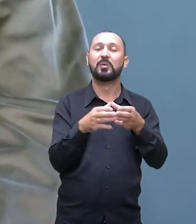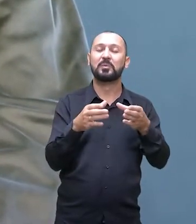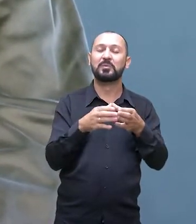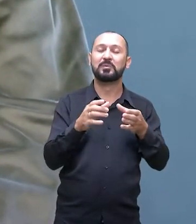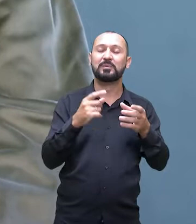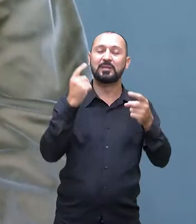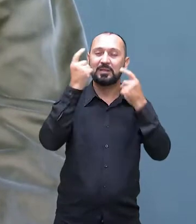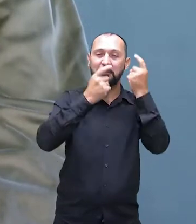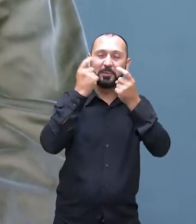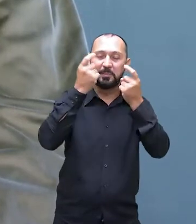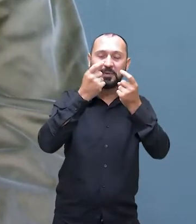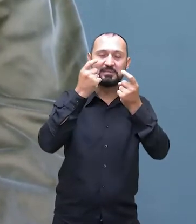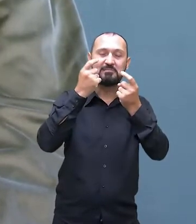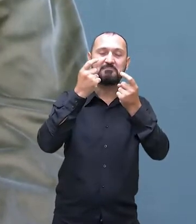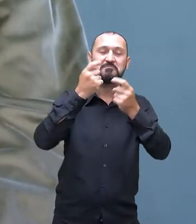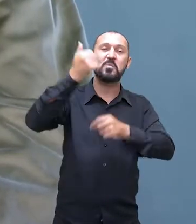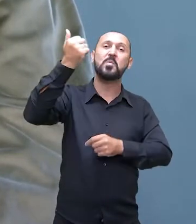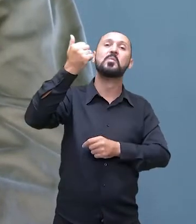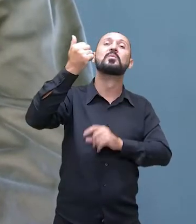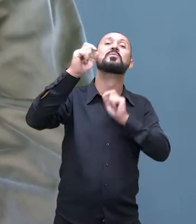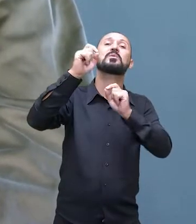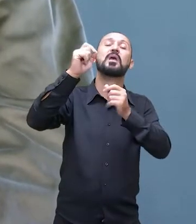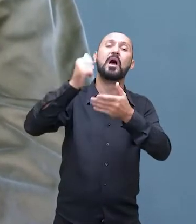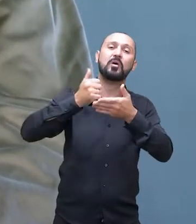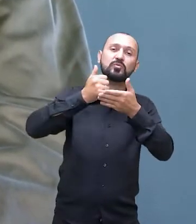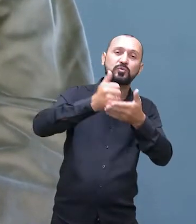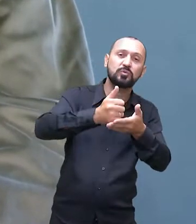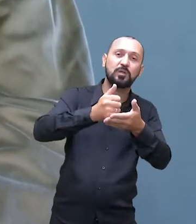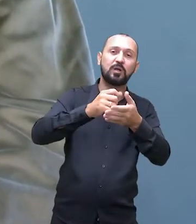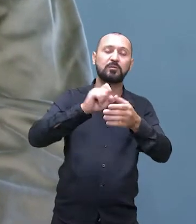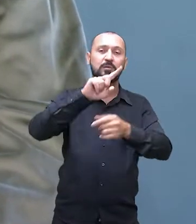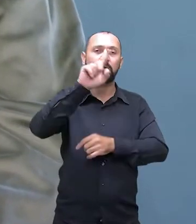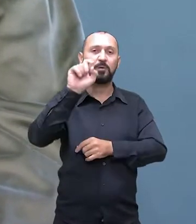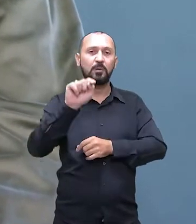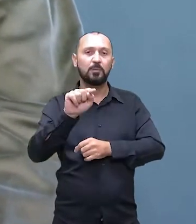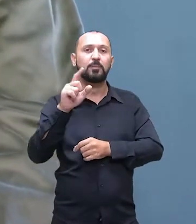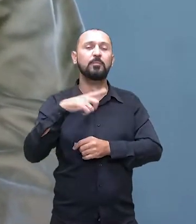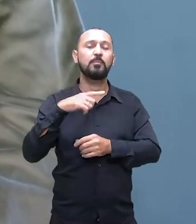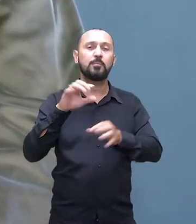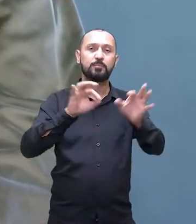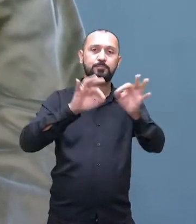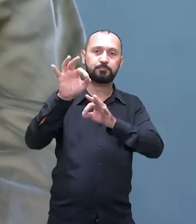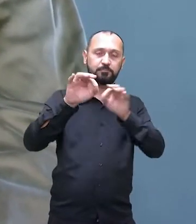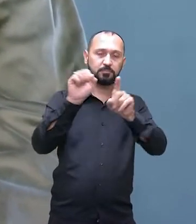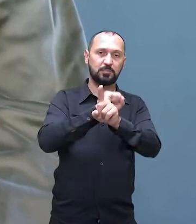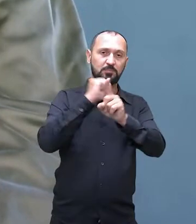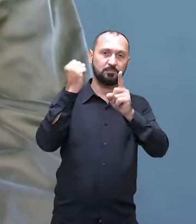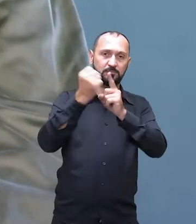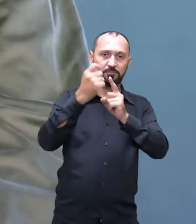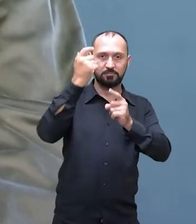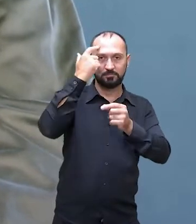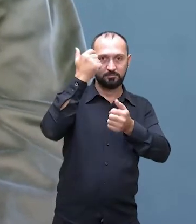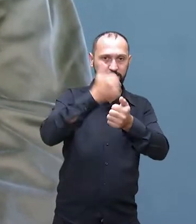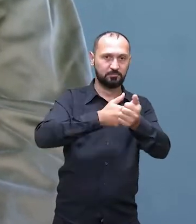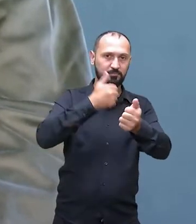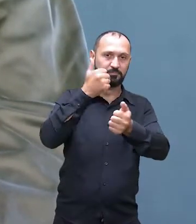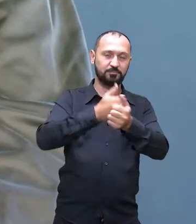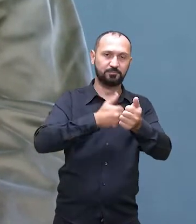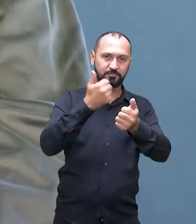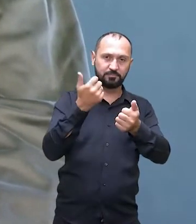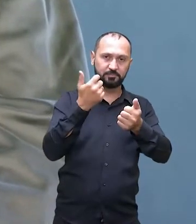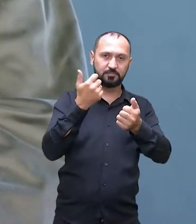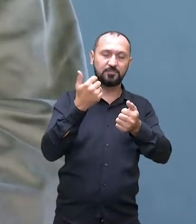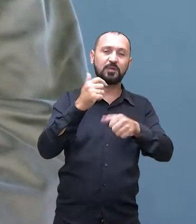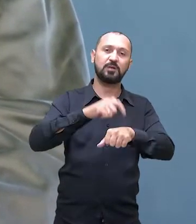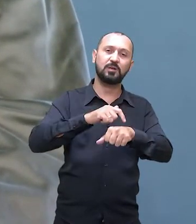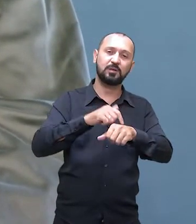preocupa muito mais em auxiliar nos questionamentos fazer a sociedade pensar um pouco mais sobre